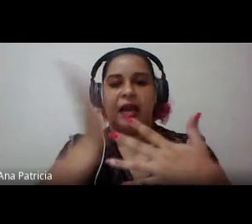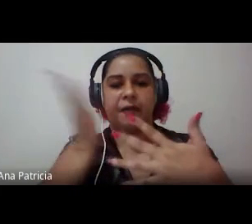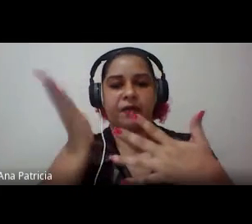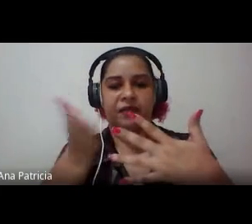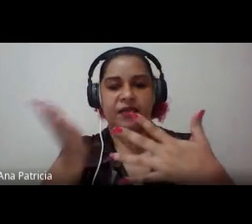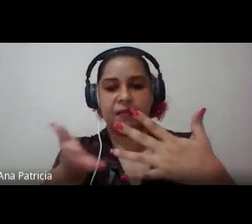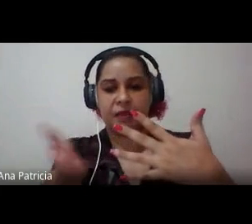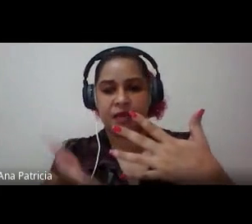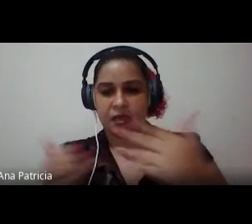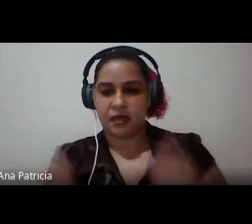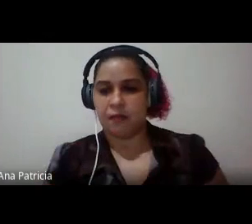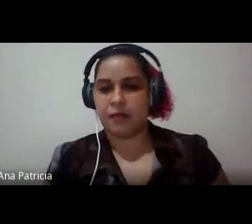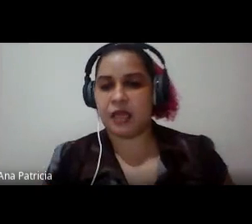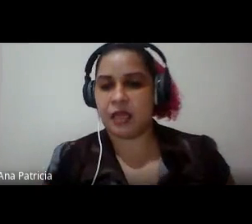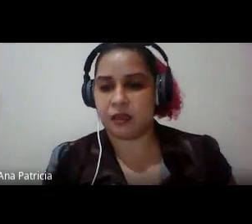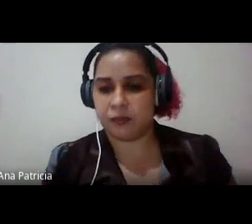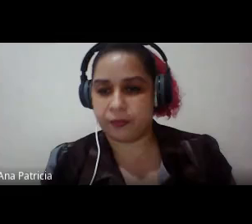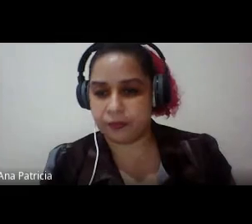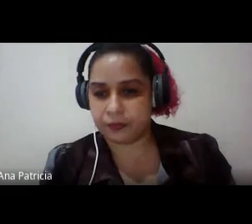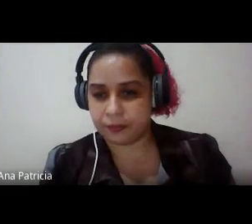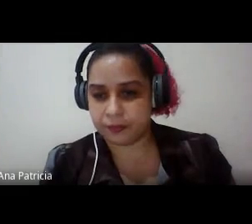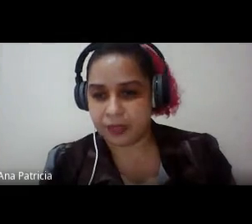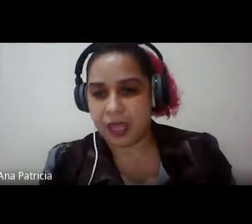Aí dá para você fazer bem direitinho.